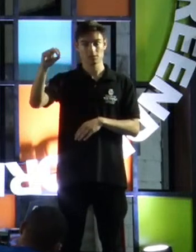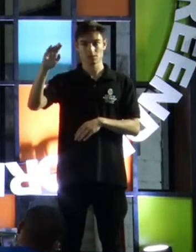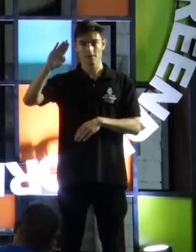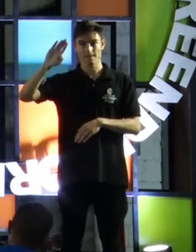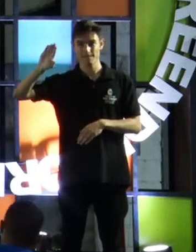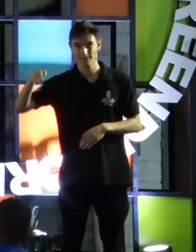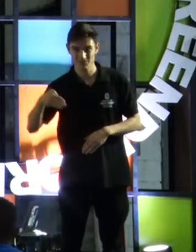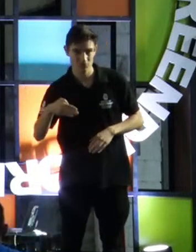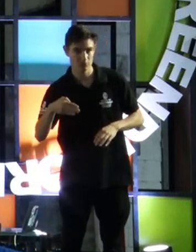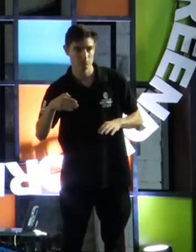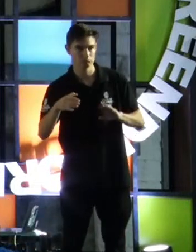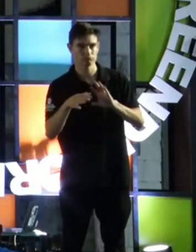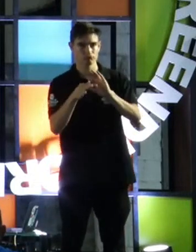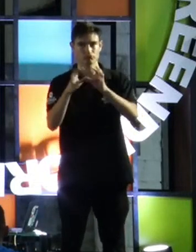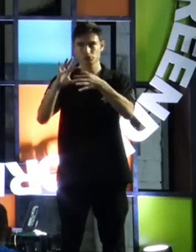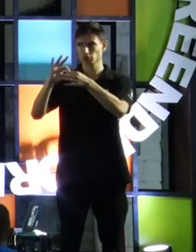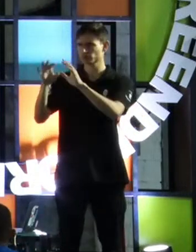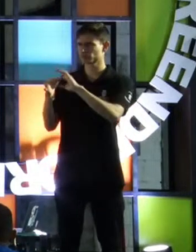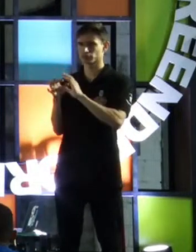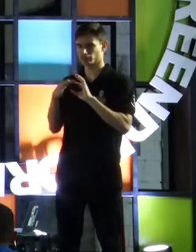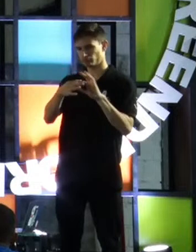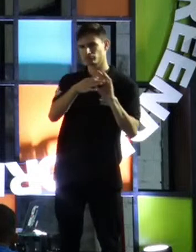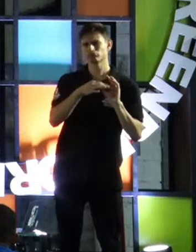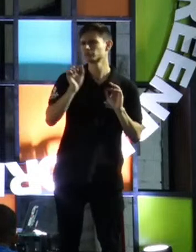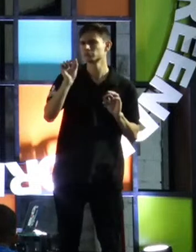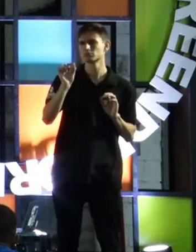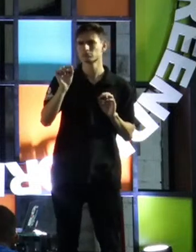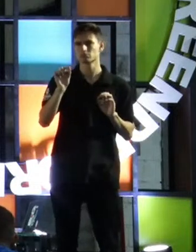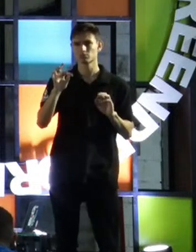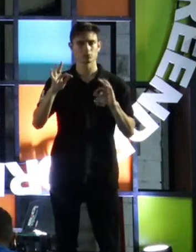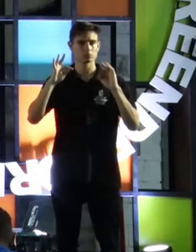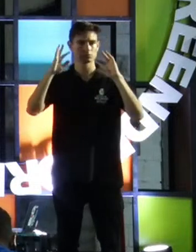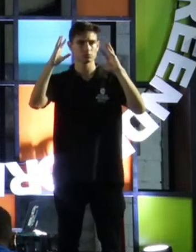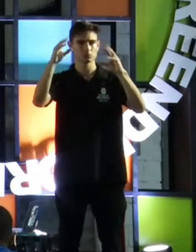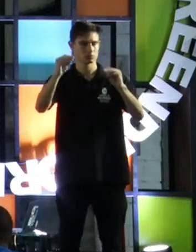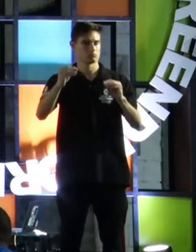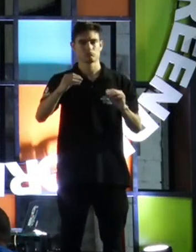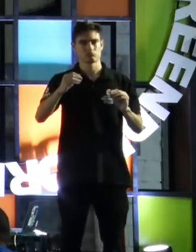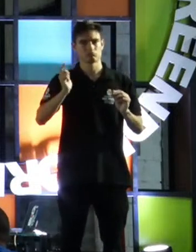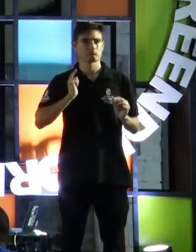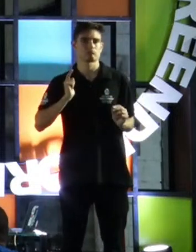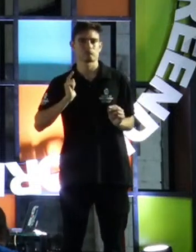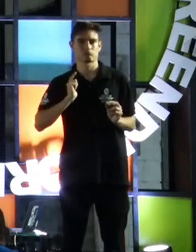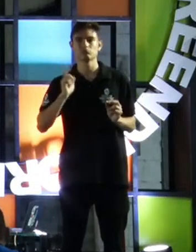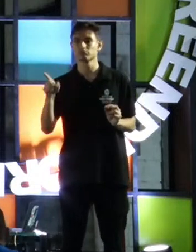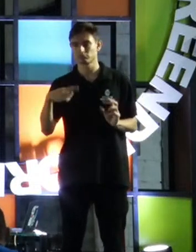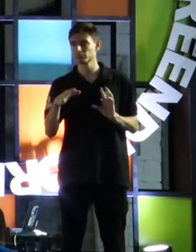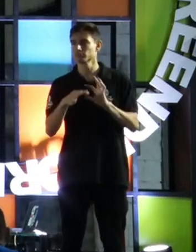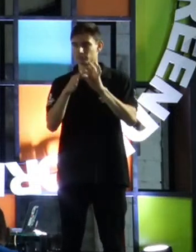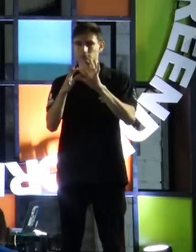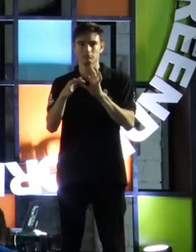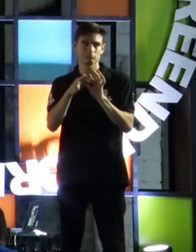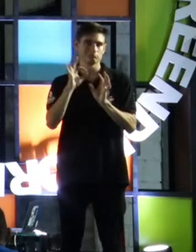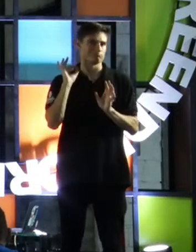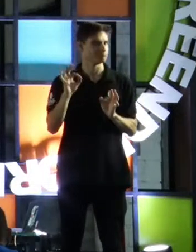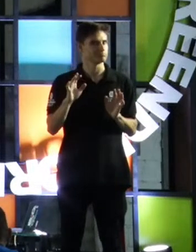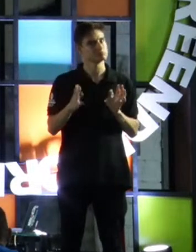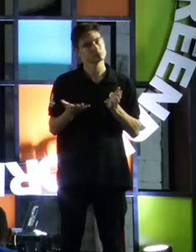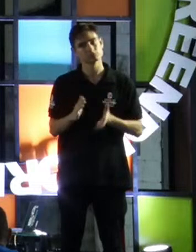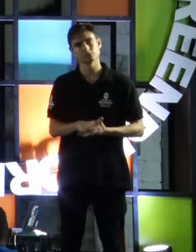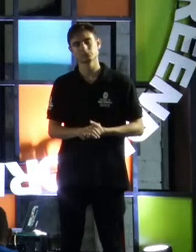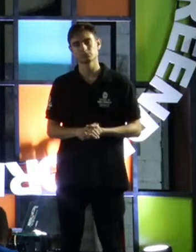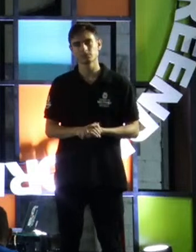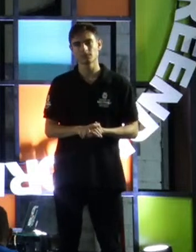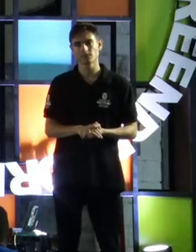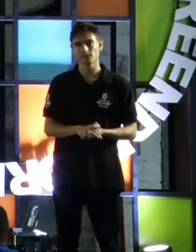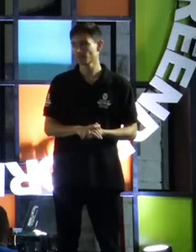coisas conectadas no mundo. Ou seja, quase todas as coisas que a gente usa estarão conectadas de alguma forma.